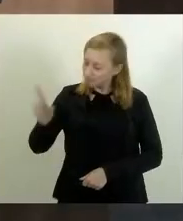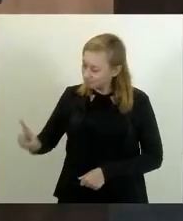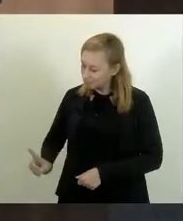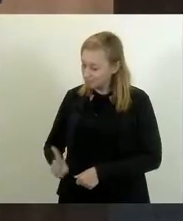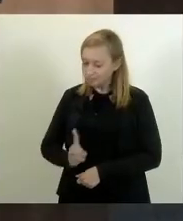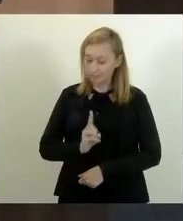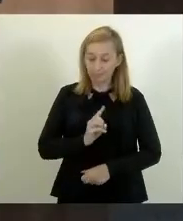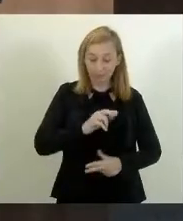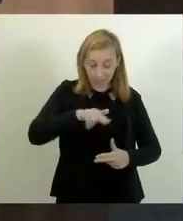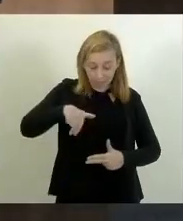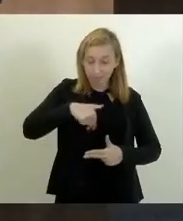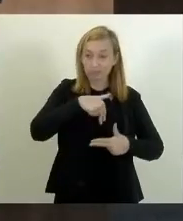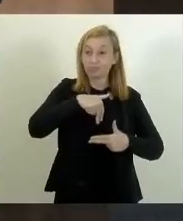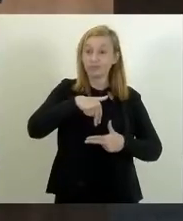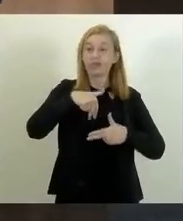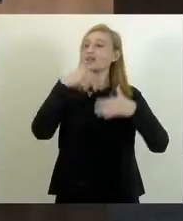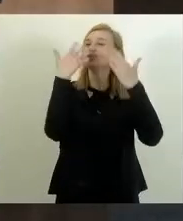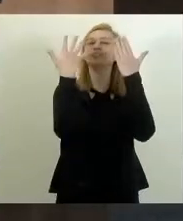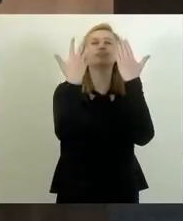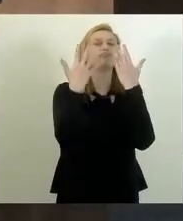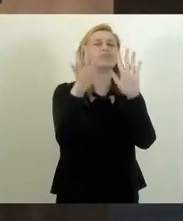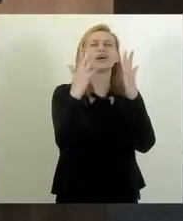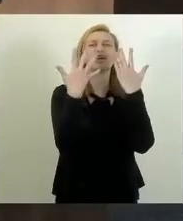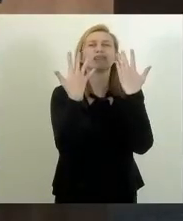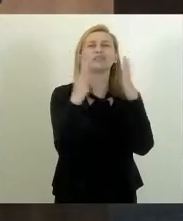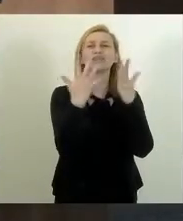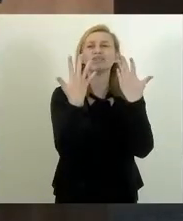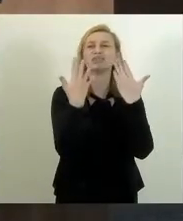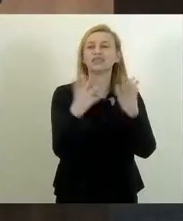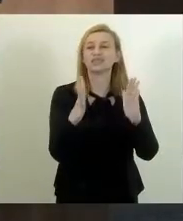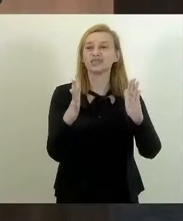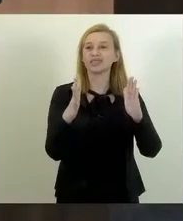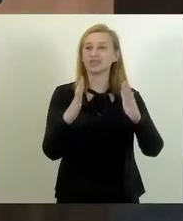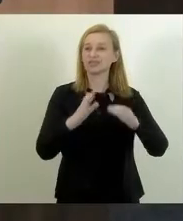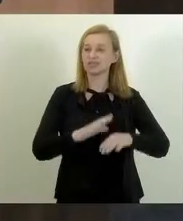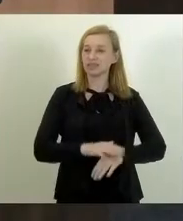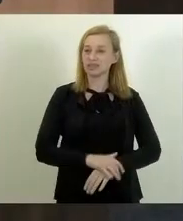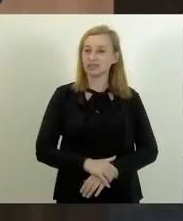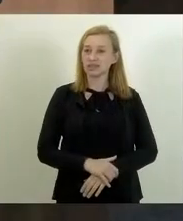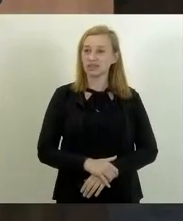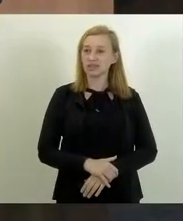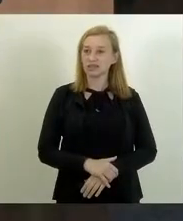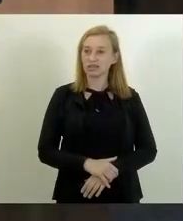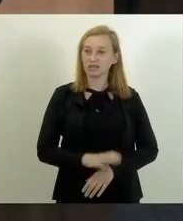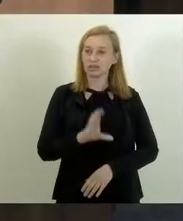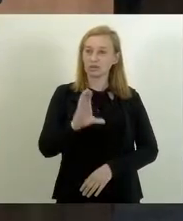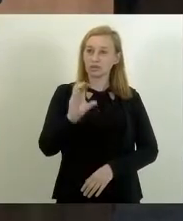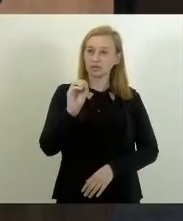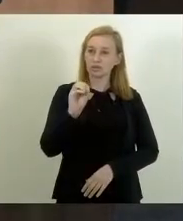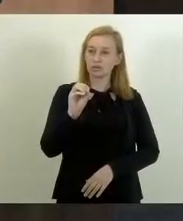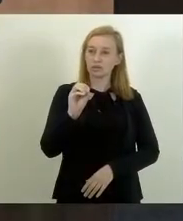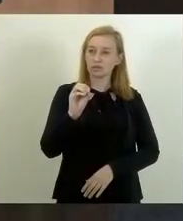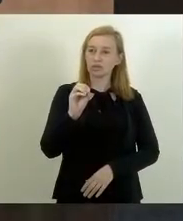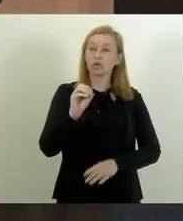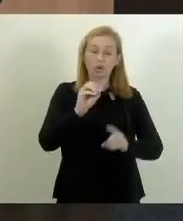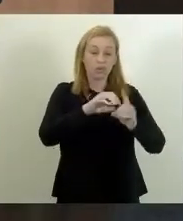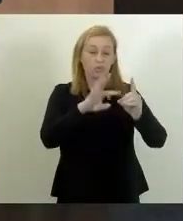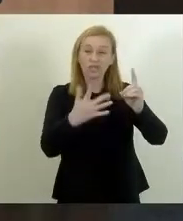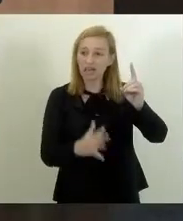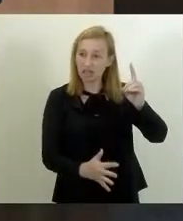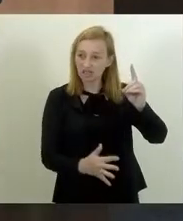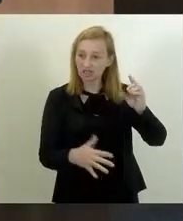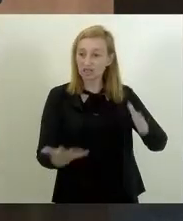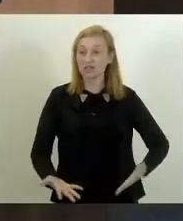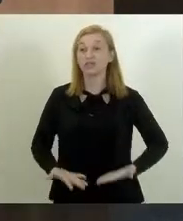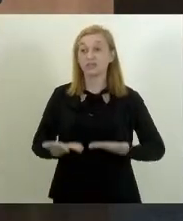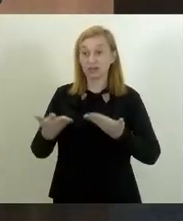tribuna parabenizar essa comenda que está sendo ofertada.